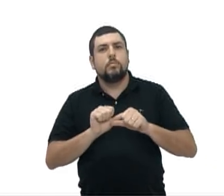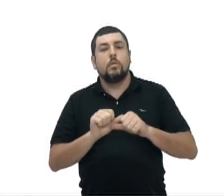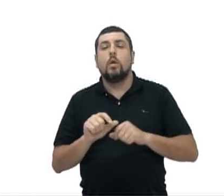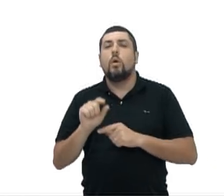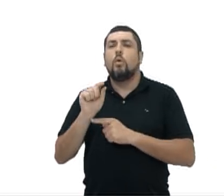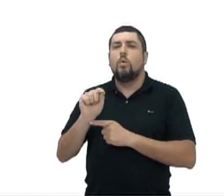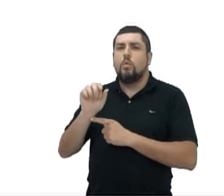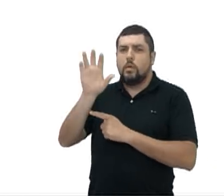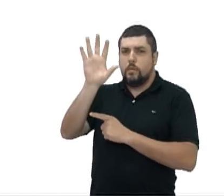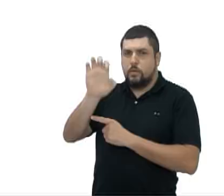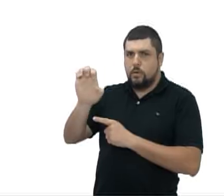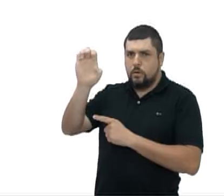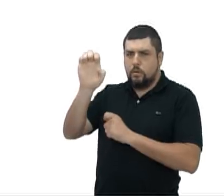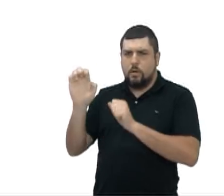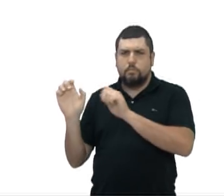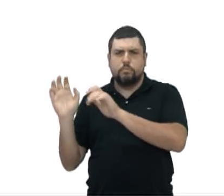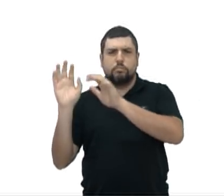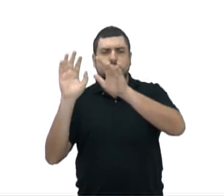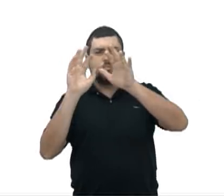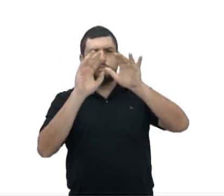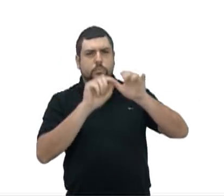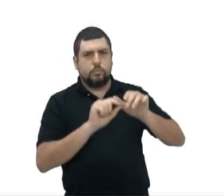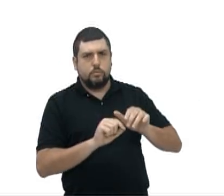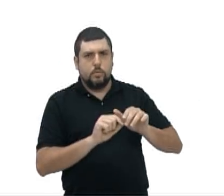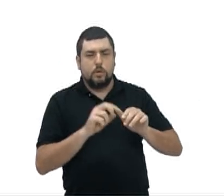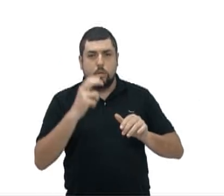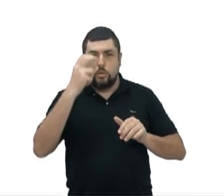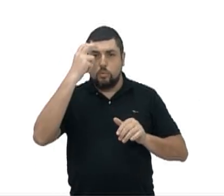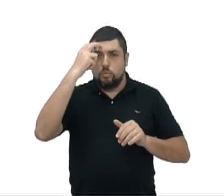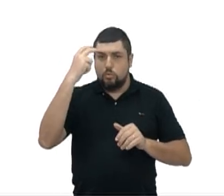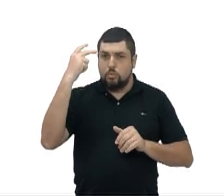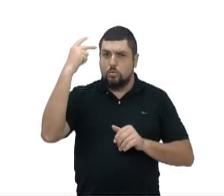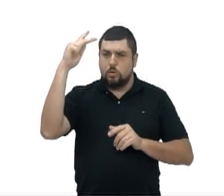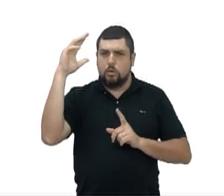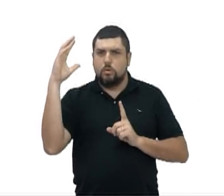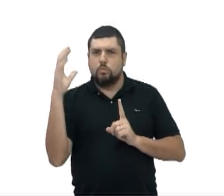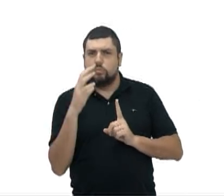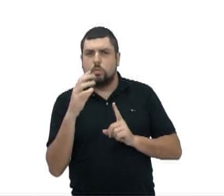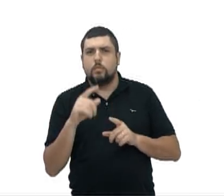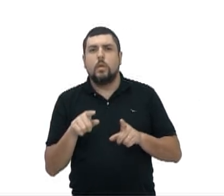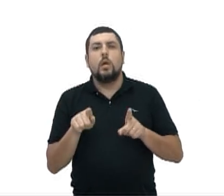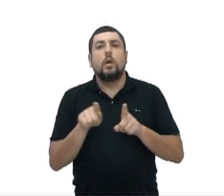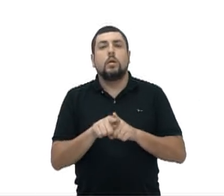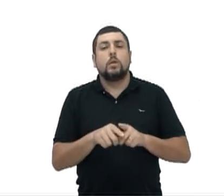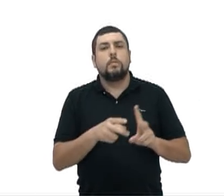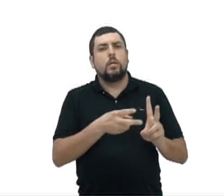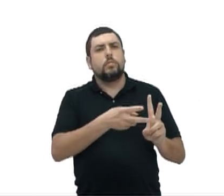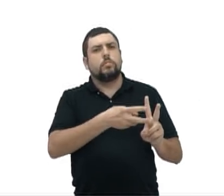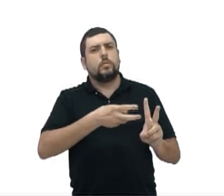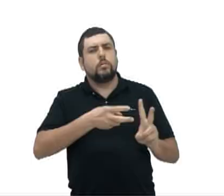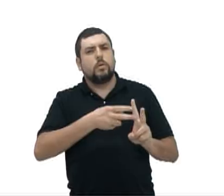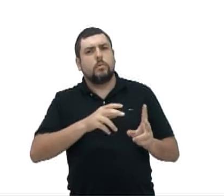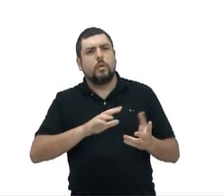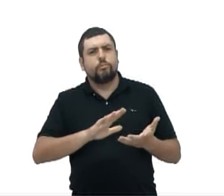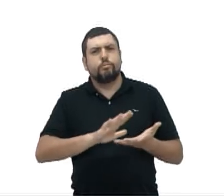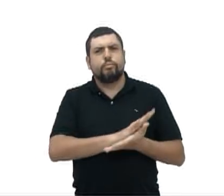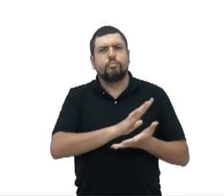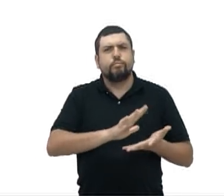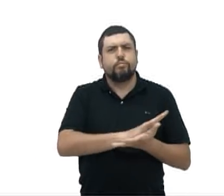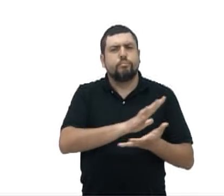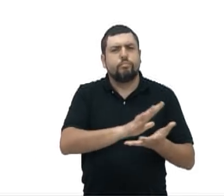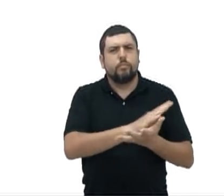dos colonizadores europeus que trouxeram sua cultura, também pela morte dos nativos, pelos embates e